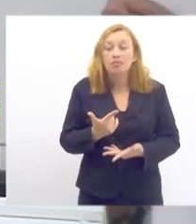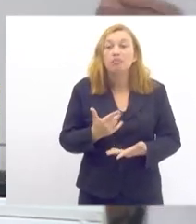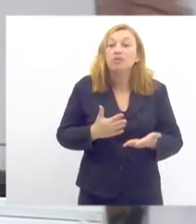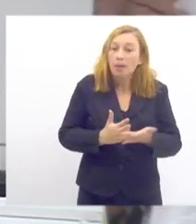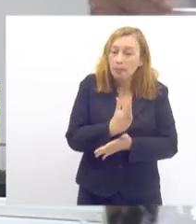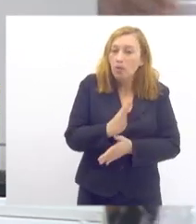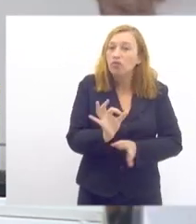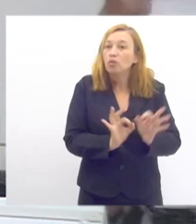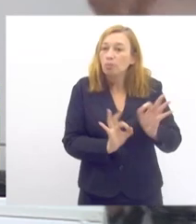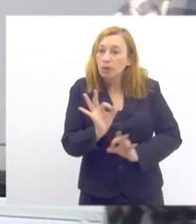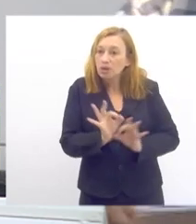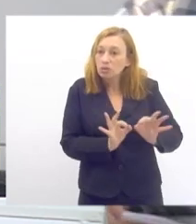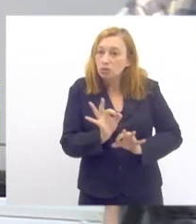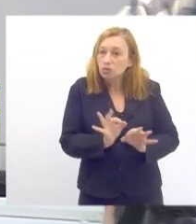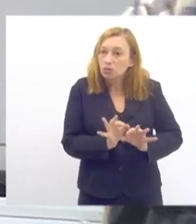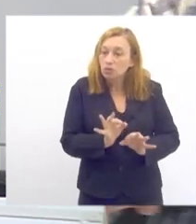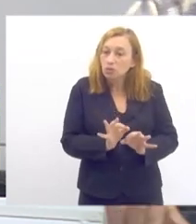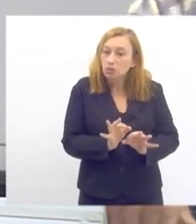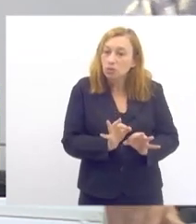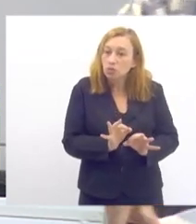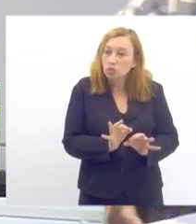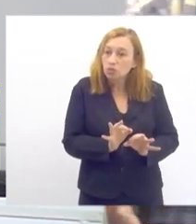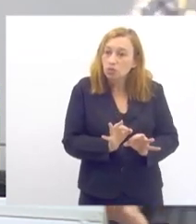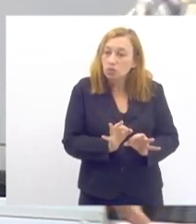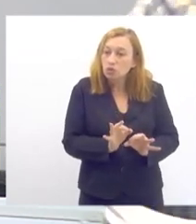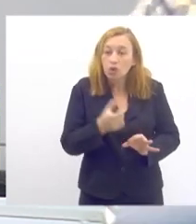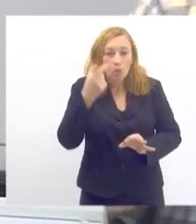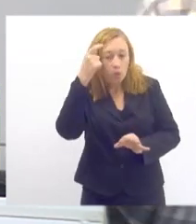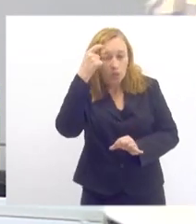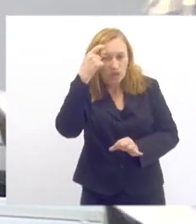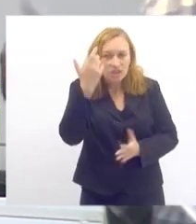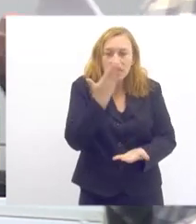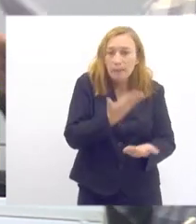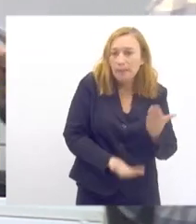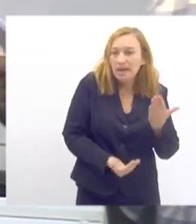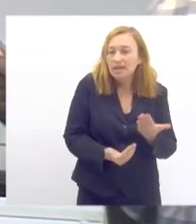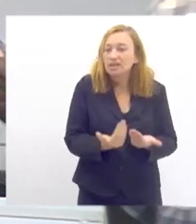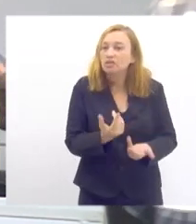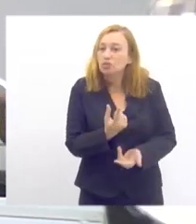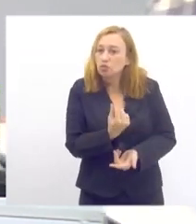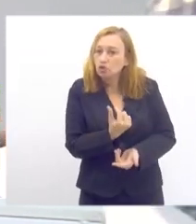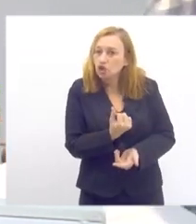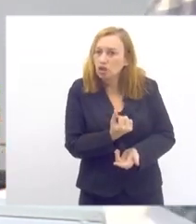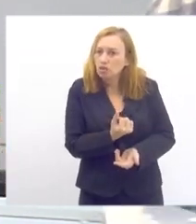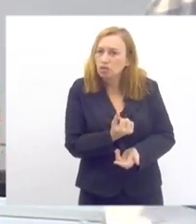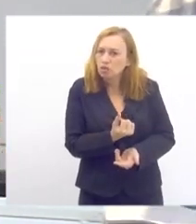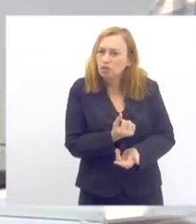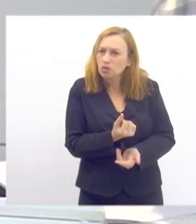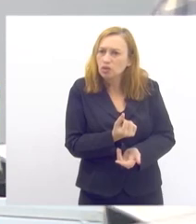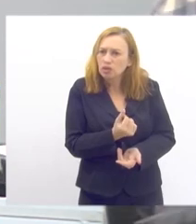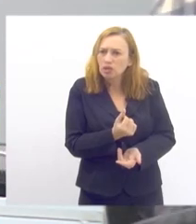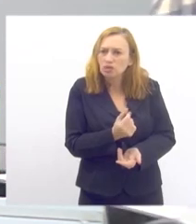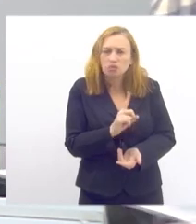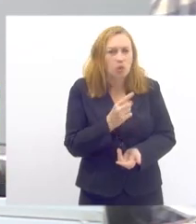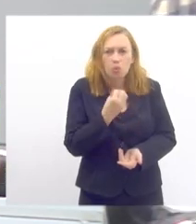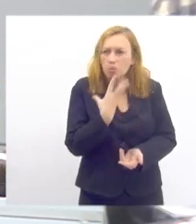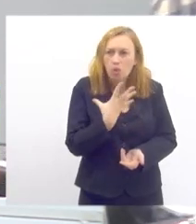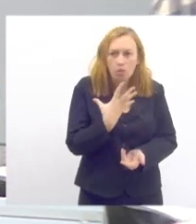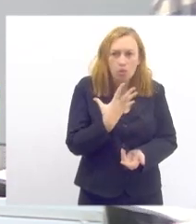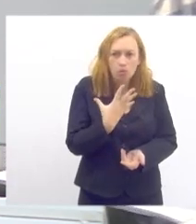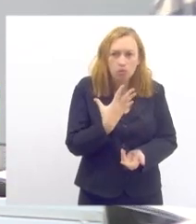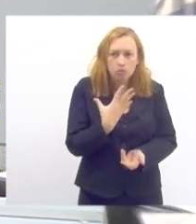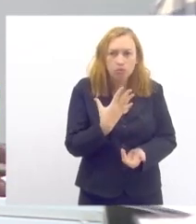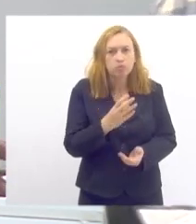aprove o plano, e como é um consenso de que a perda dessa receita não fez bem para os cofres